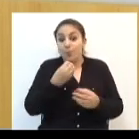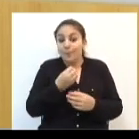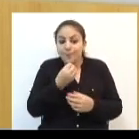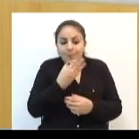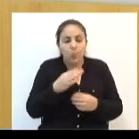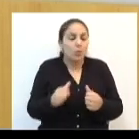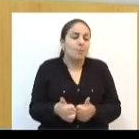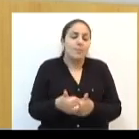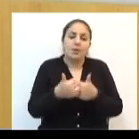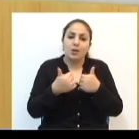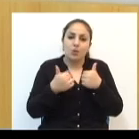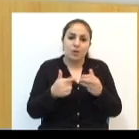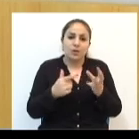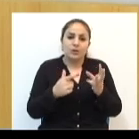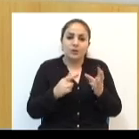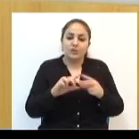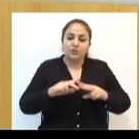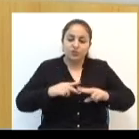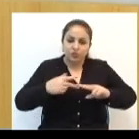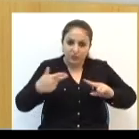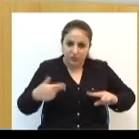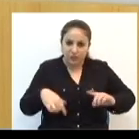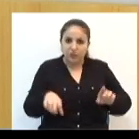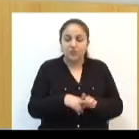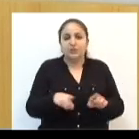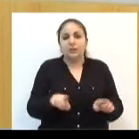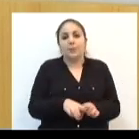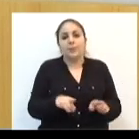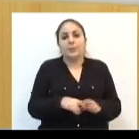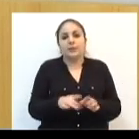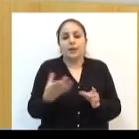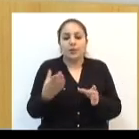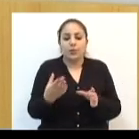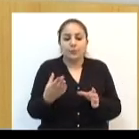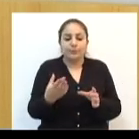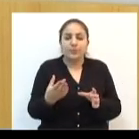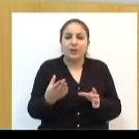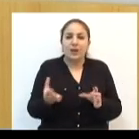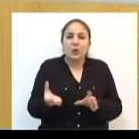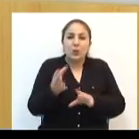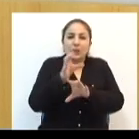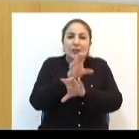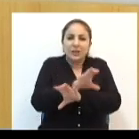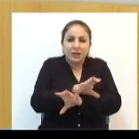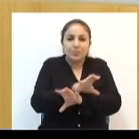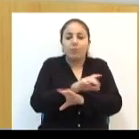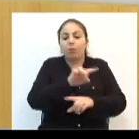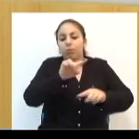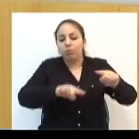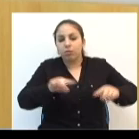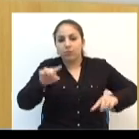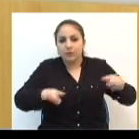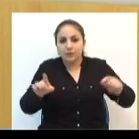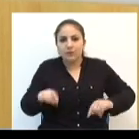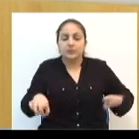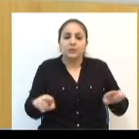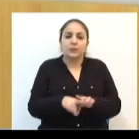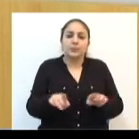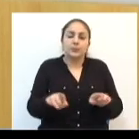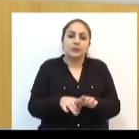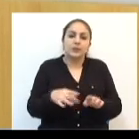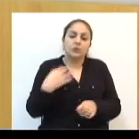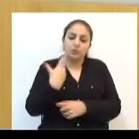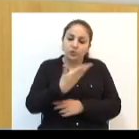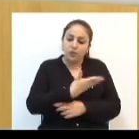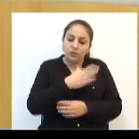ainda melhor genética no futuro, porque nós temos aí aquecimento global, tudo isso são desafios que vêm e que a gente precisa investir em pesquisa